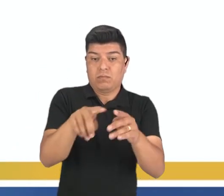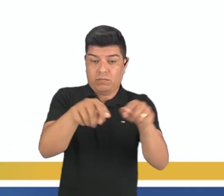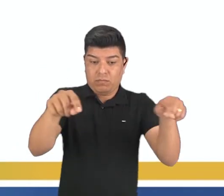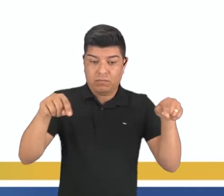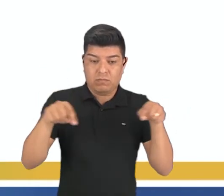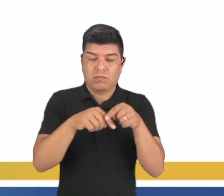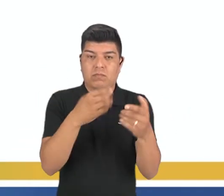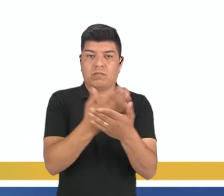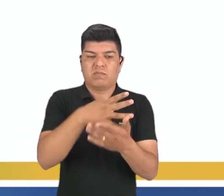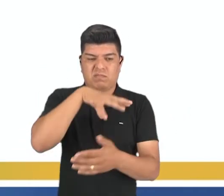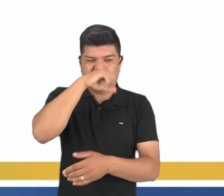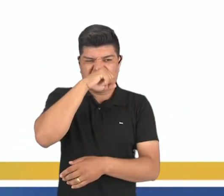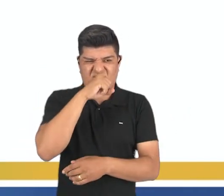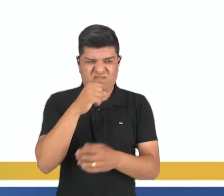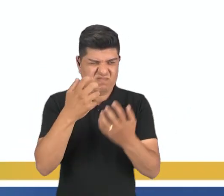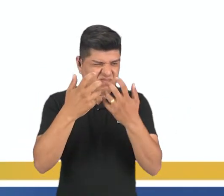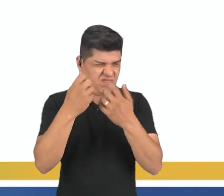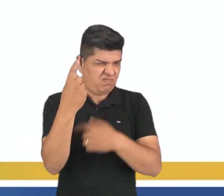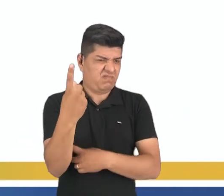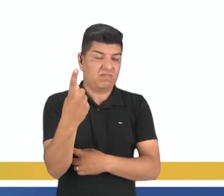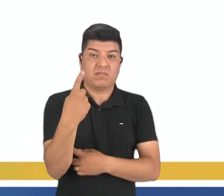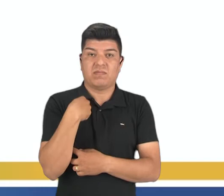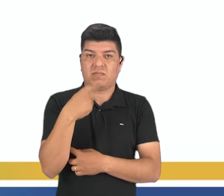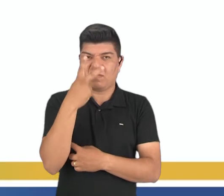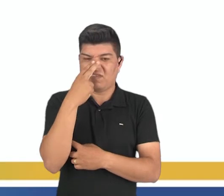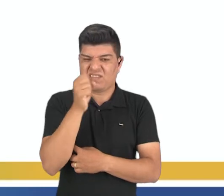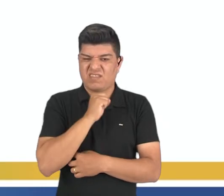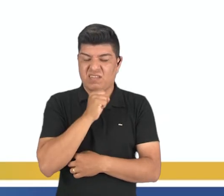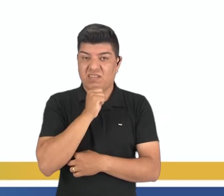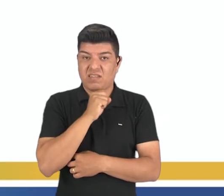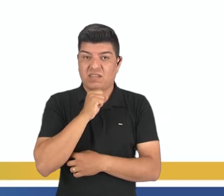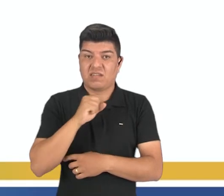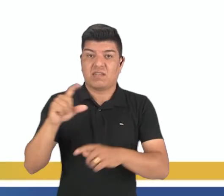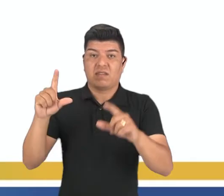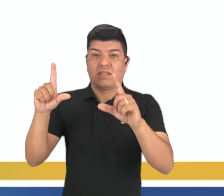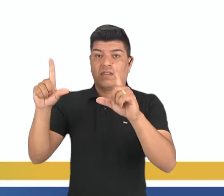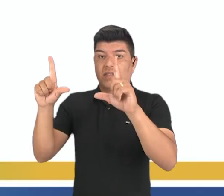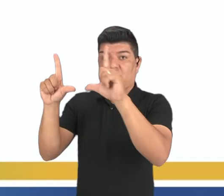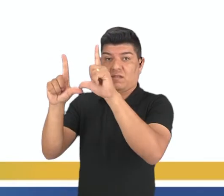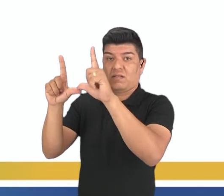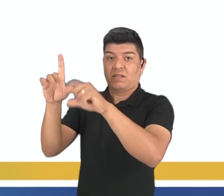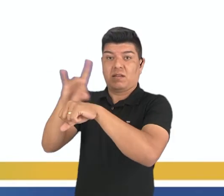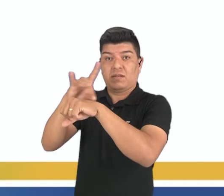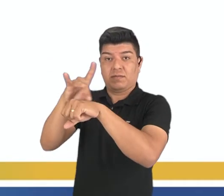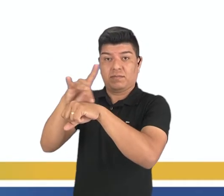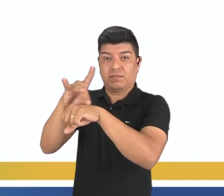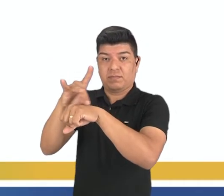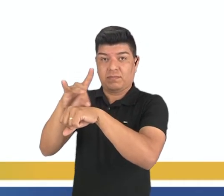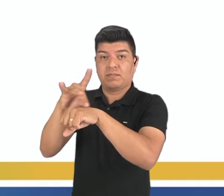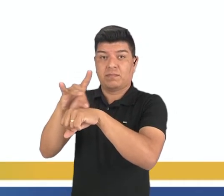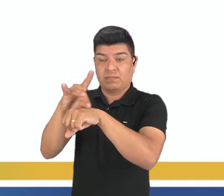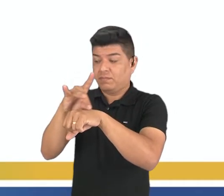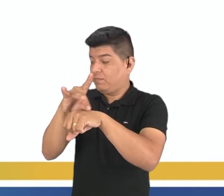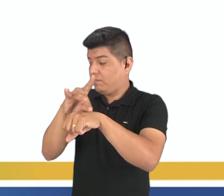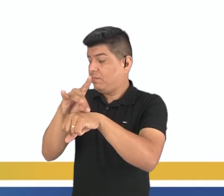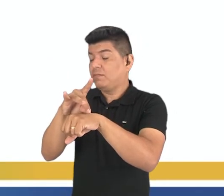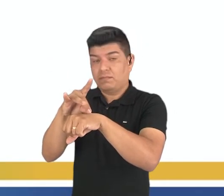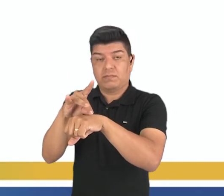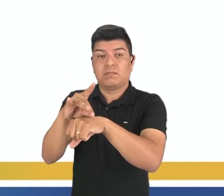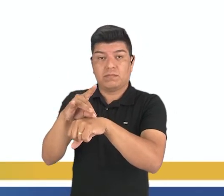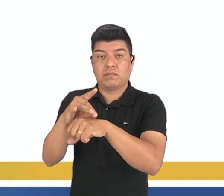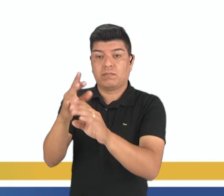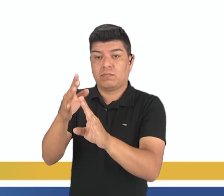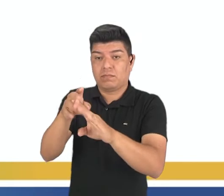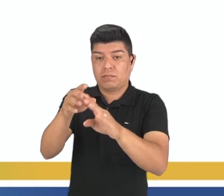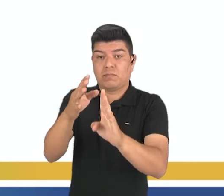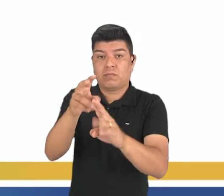um cheiro estranho, cheiro de coisa envelhecida. Havia um quadro negro e era negro mesmo. Carteiras duplas enfileiradas e